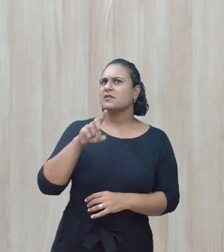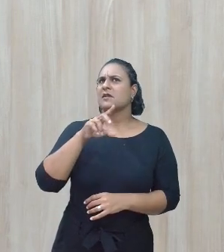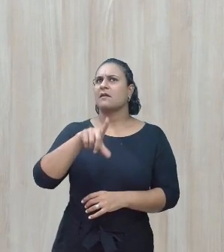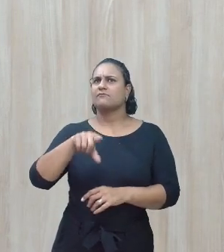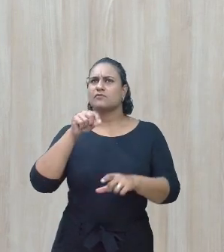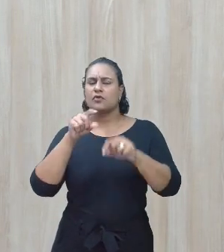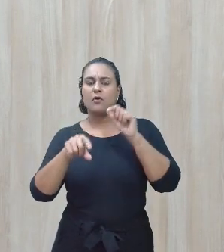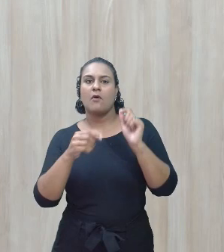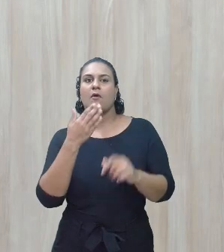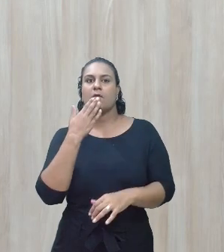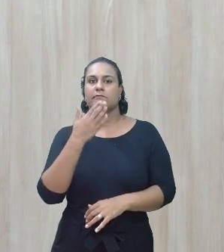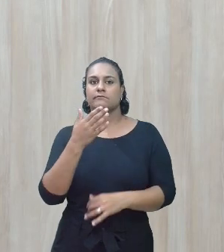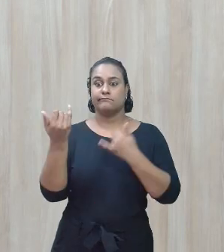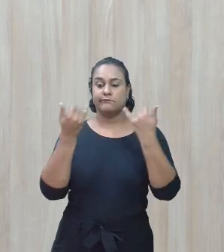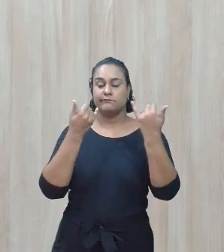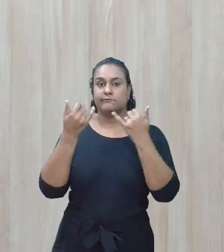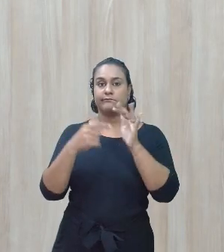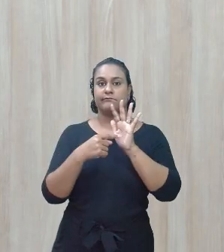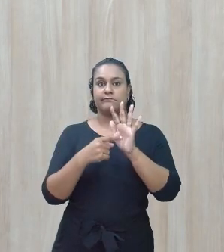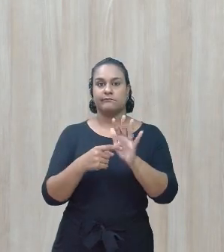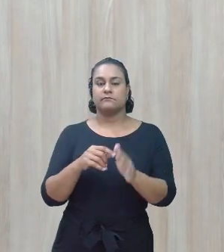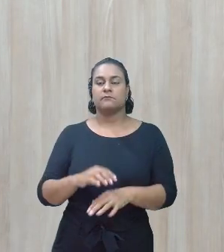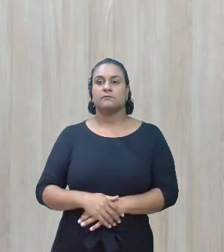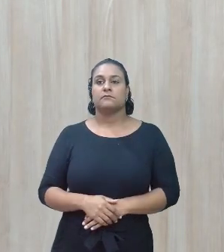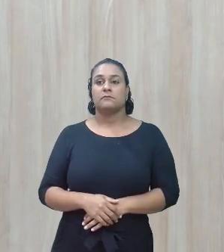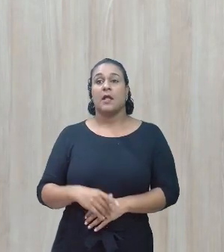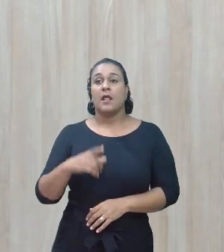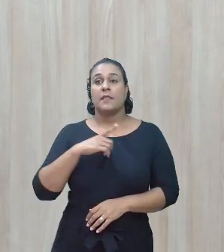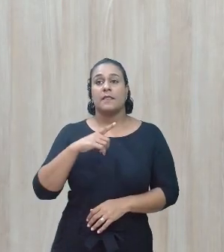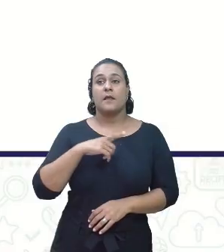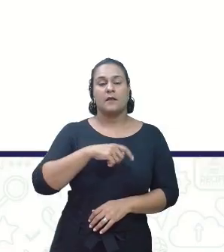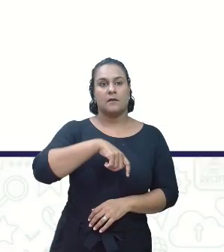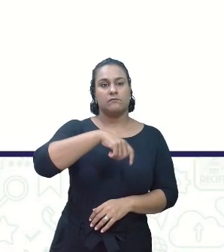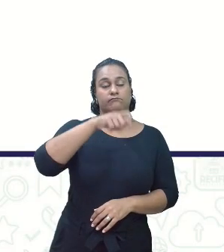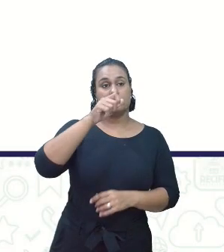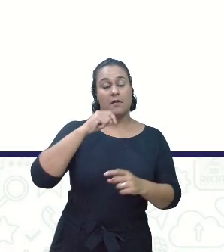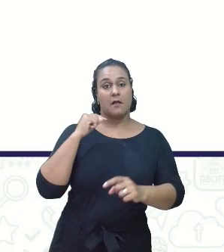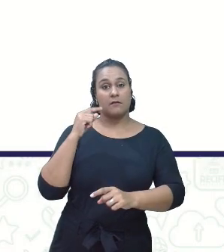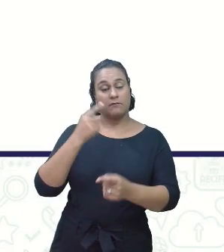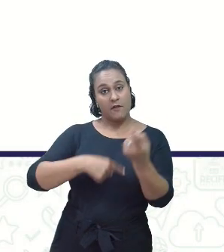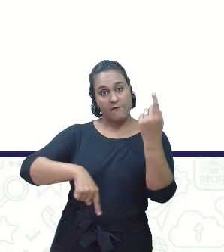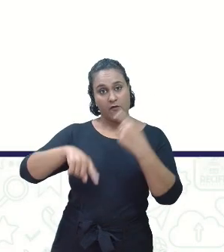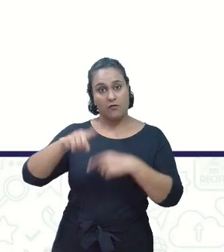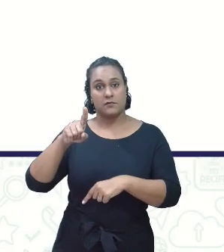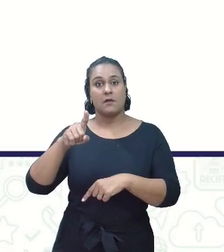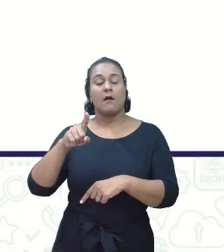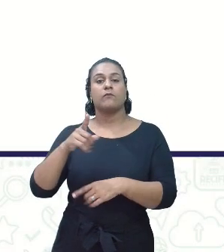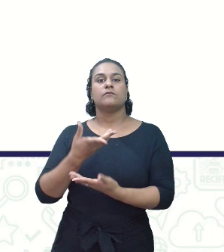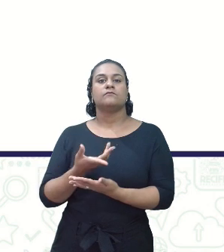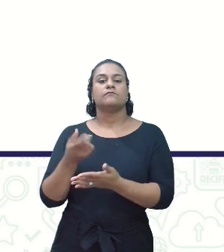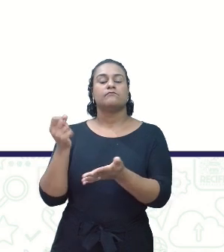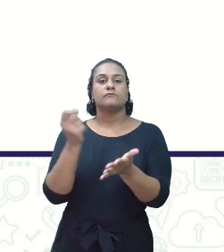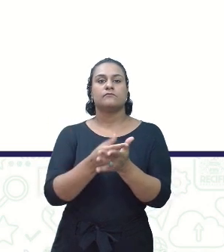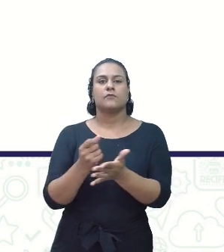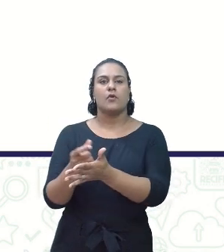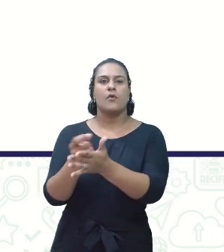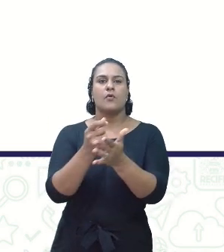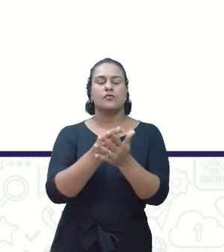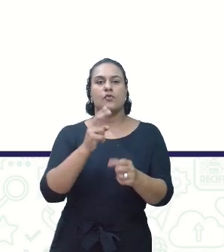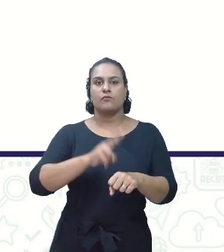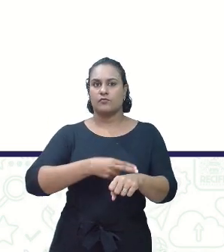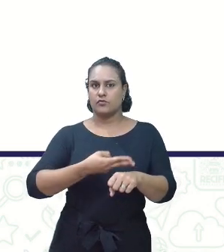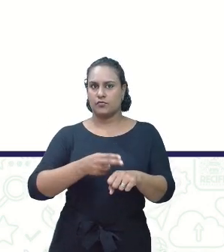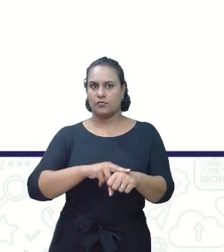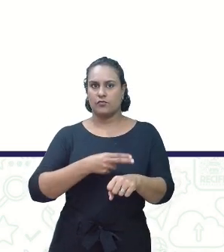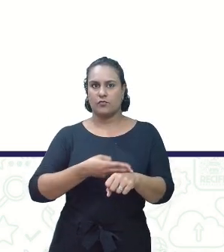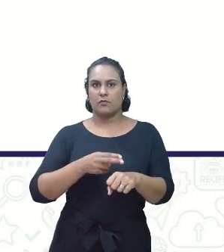que eu quero passar. Aqui a gente tem um gráfico que chama assim, ó, evolução do consumo no Brasil, em relação ao chocolate, né?